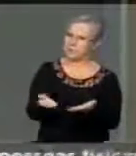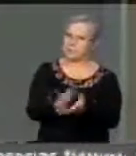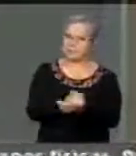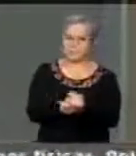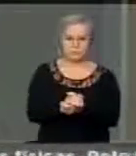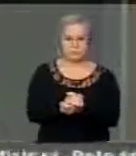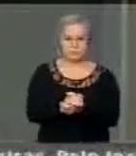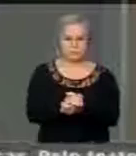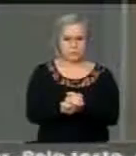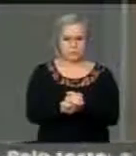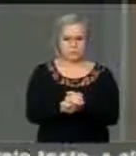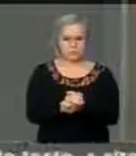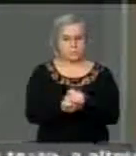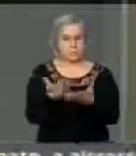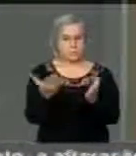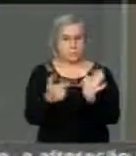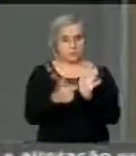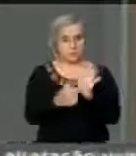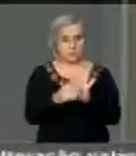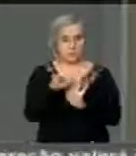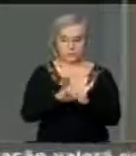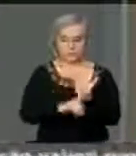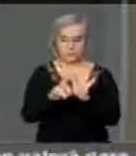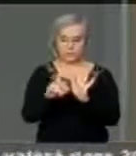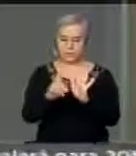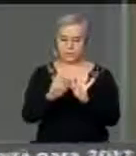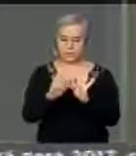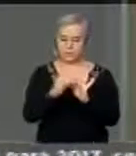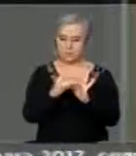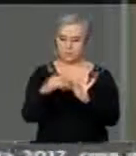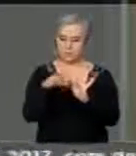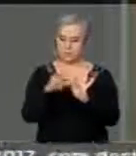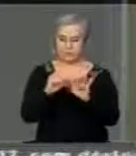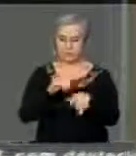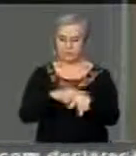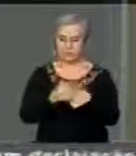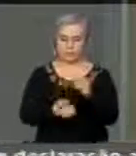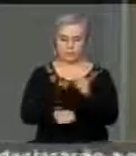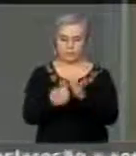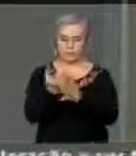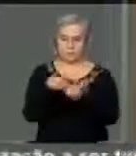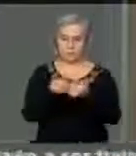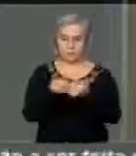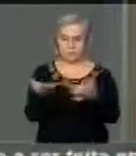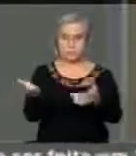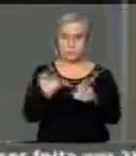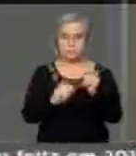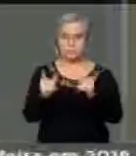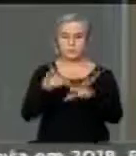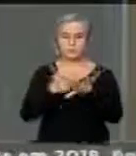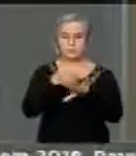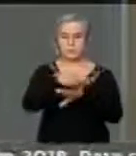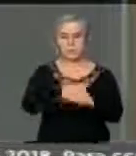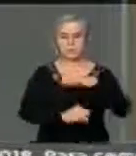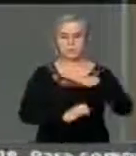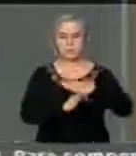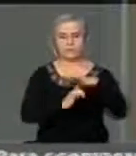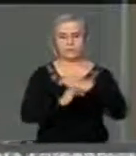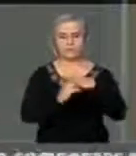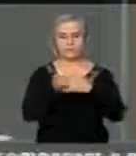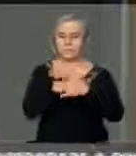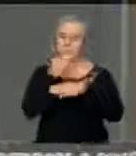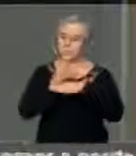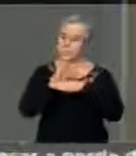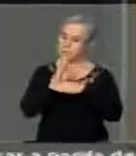tocantinense. Esse decreto, logo após a sua instalação, quem foi a empresa que se beneficiou